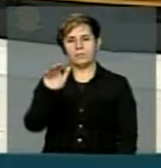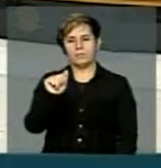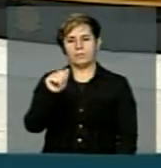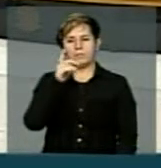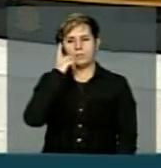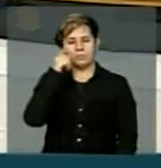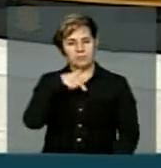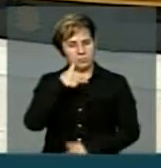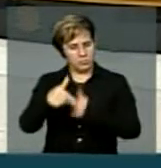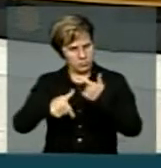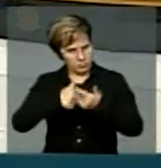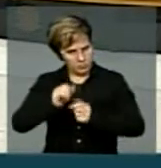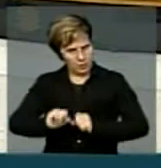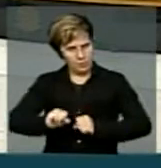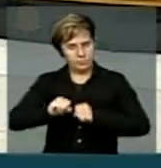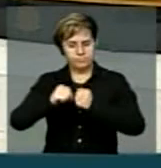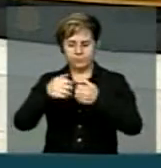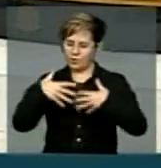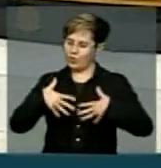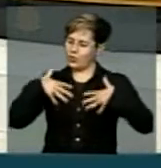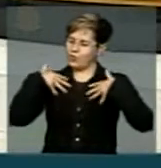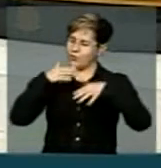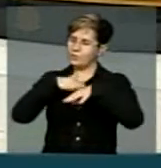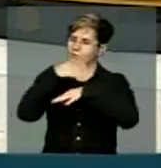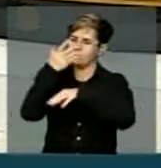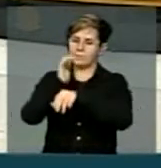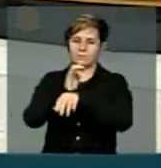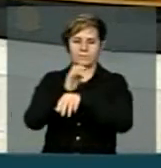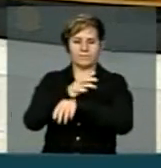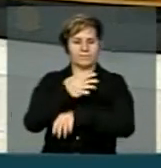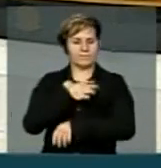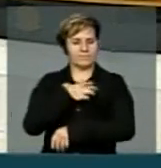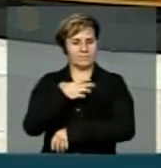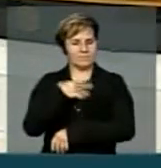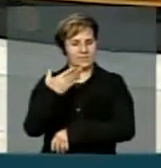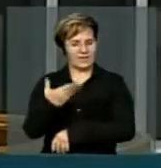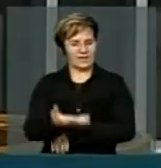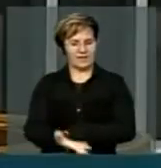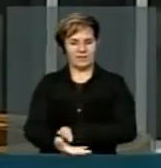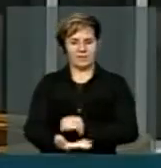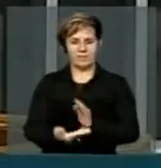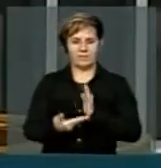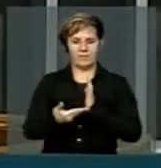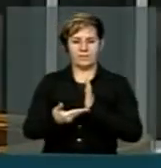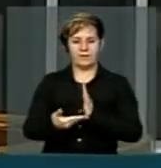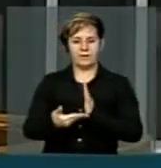deputado atuante, orgulho da Bahia, aqui no Parlamento